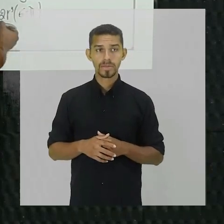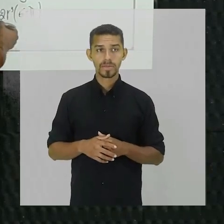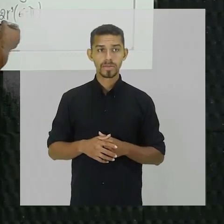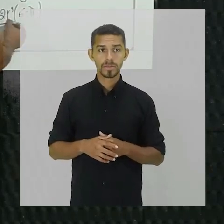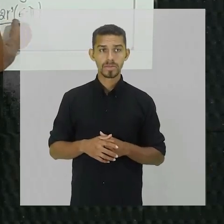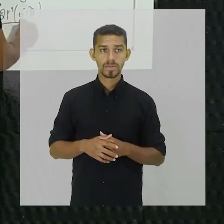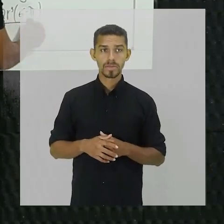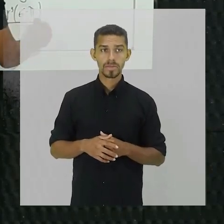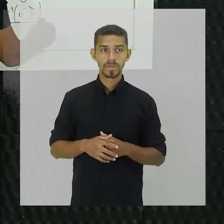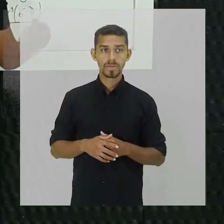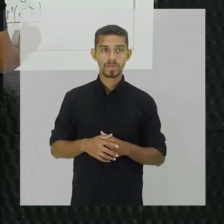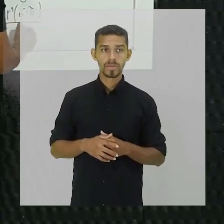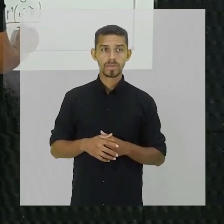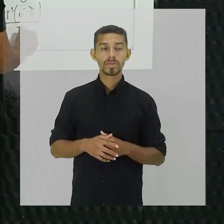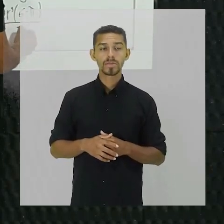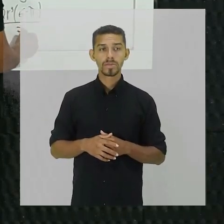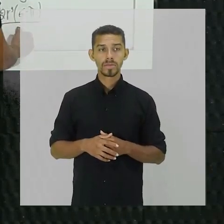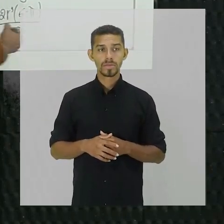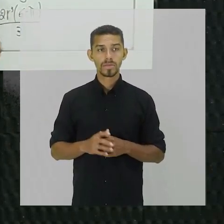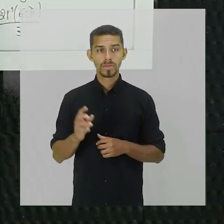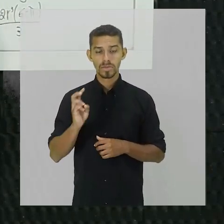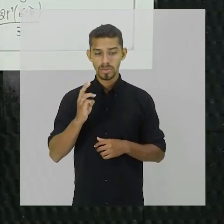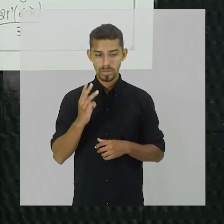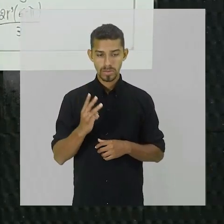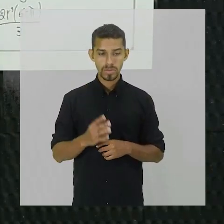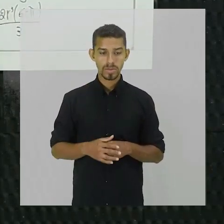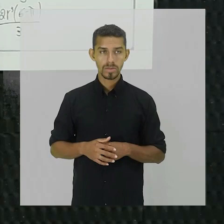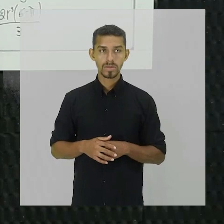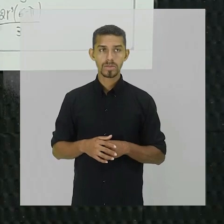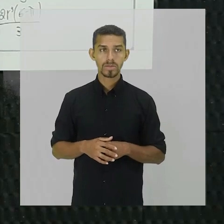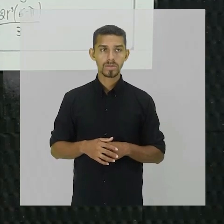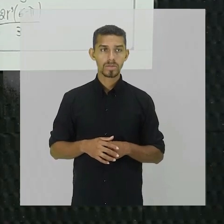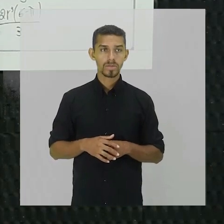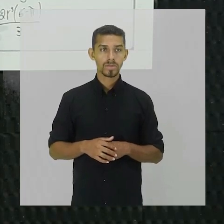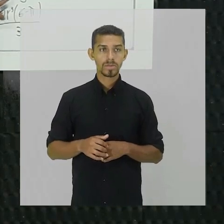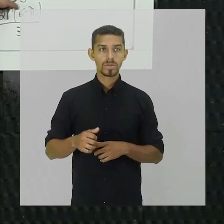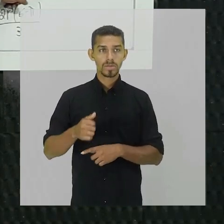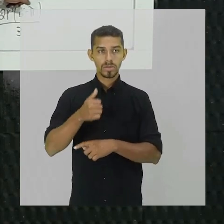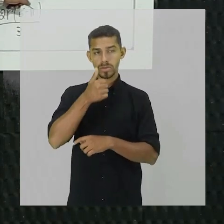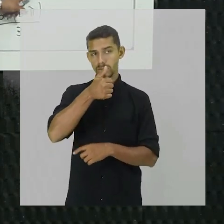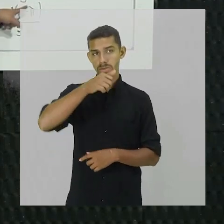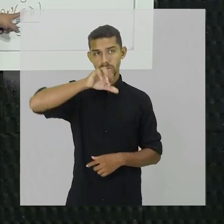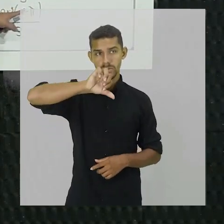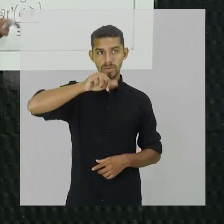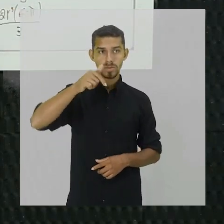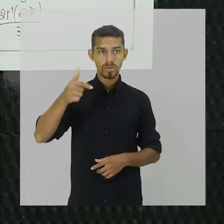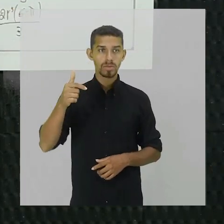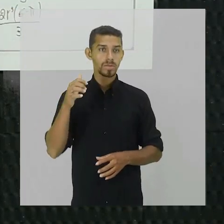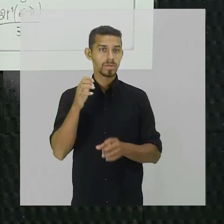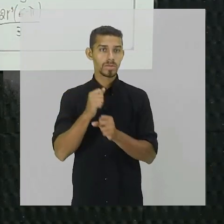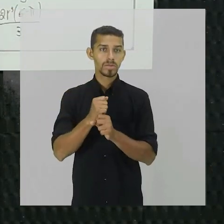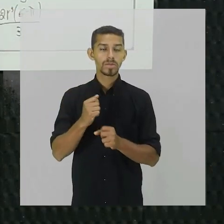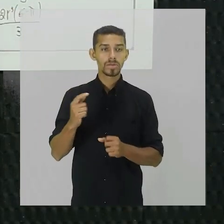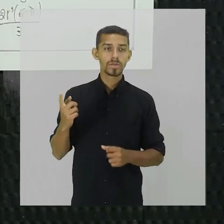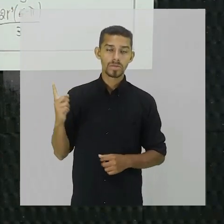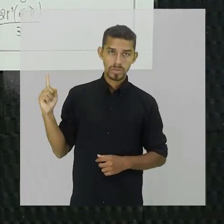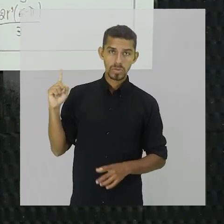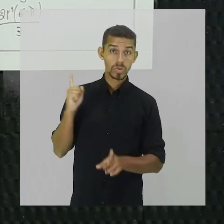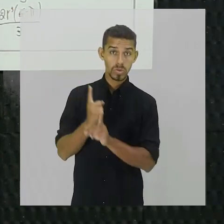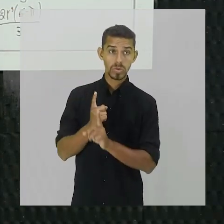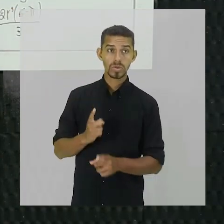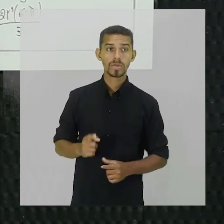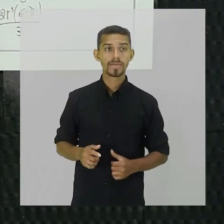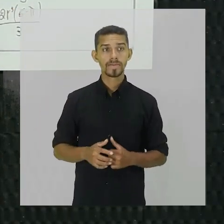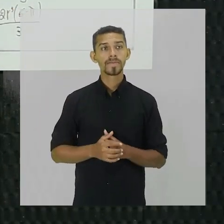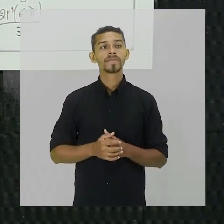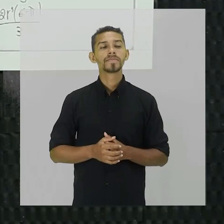dividido por 3. Aqui você divide, né? Esse aqui por esse e esse aqui por esse. E encontra esse valor.